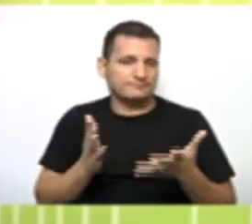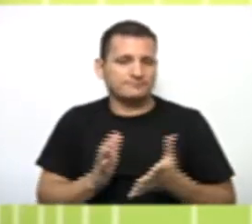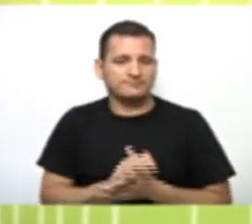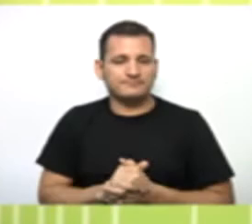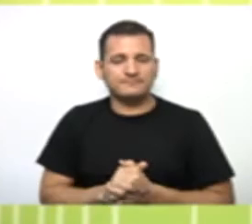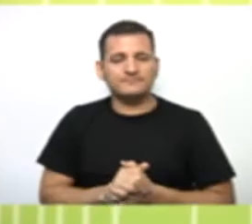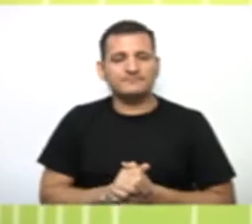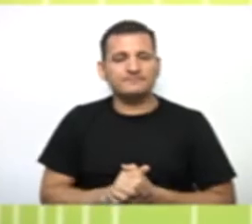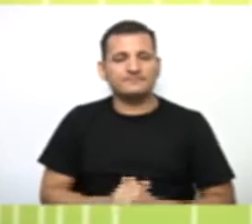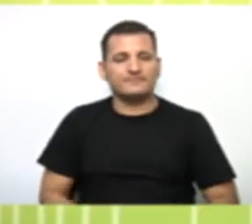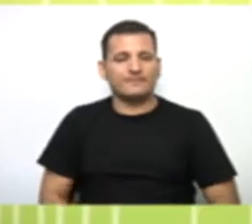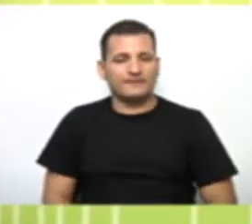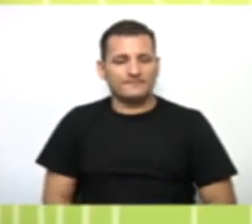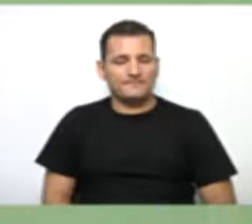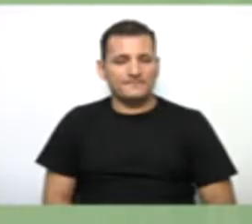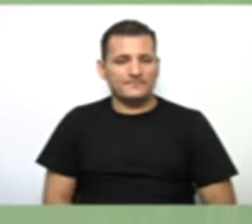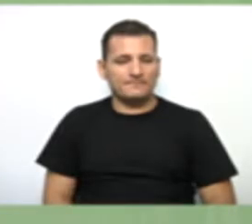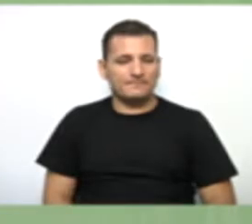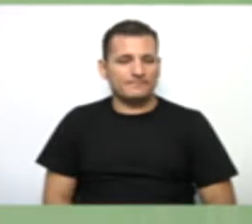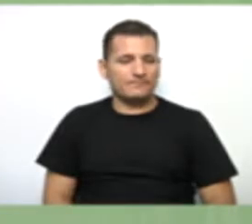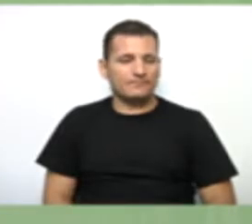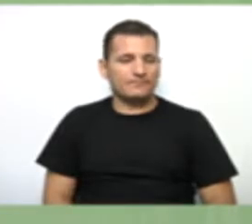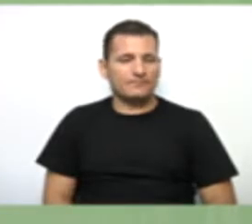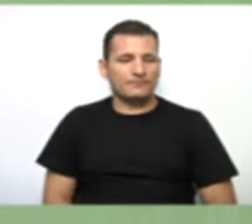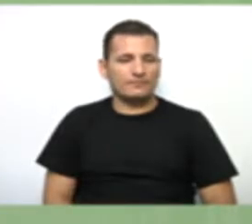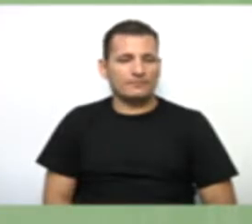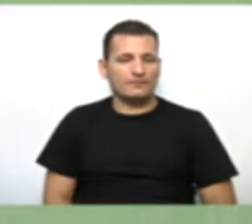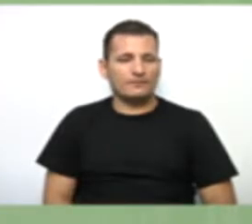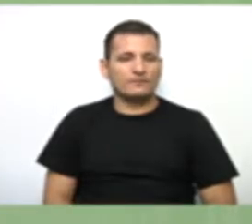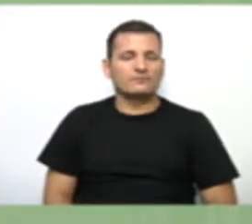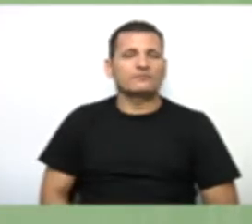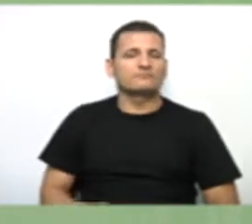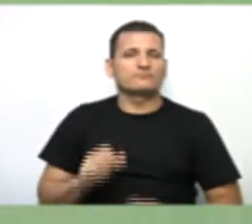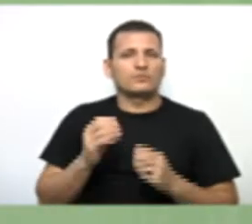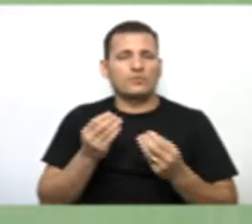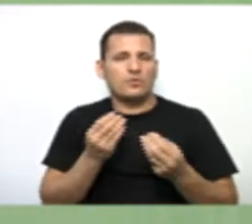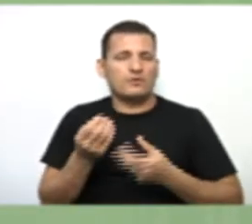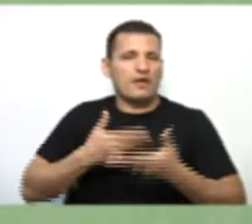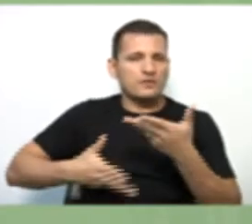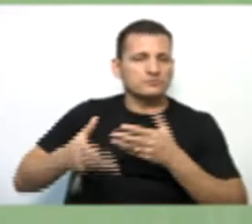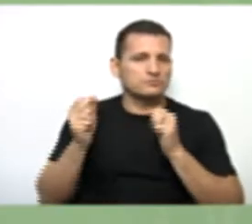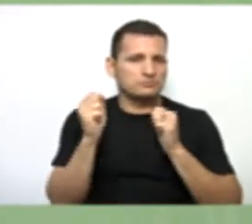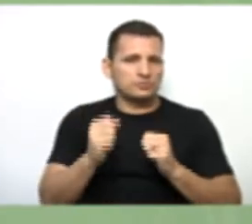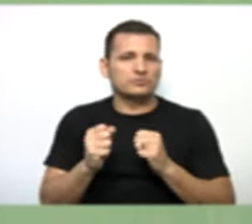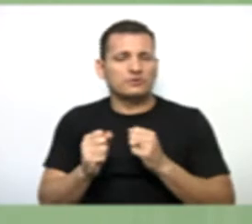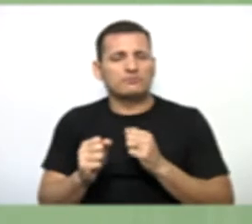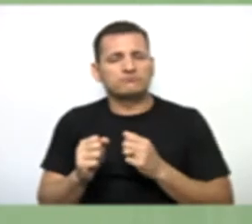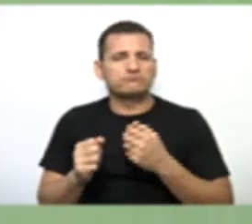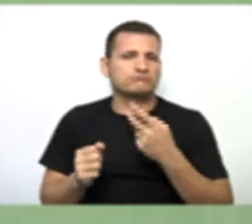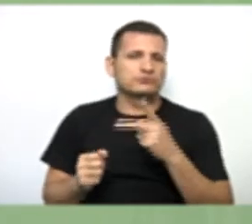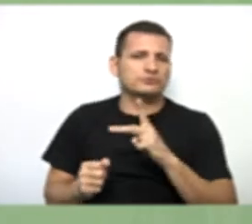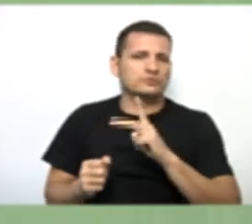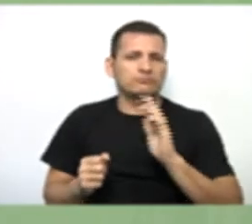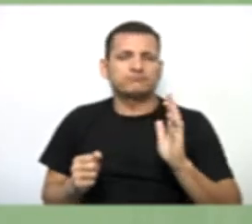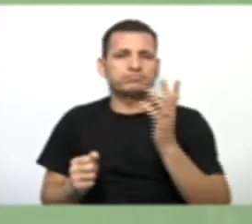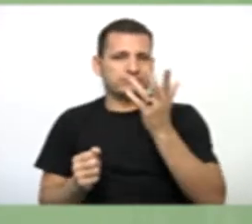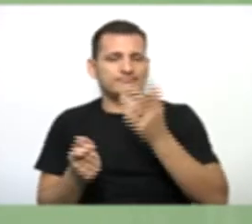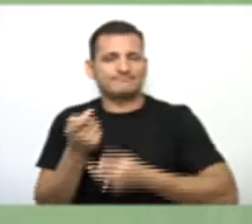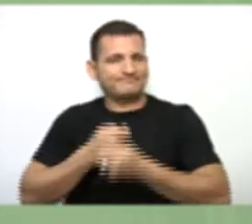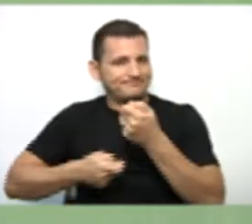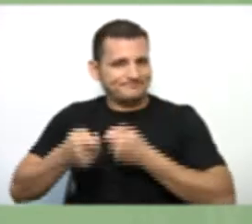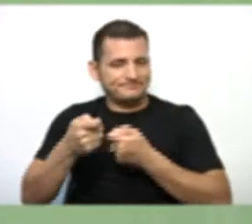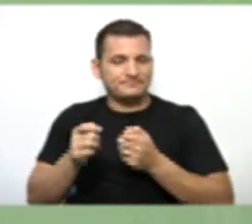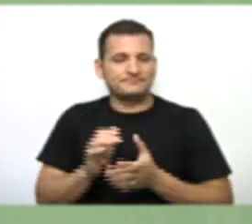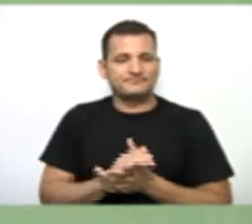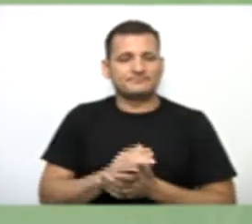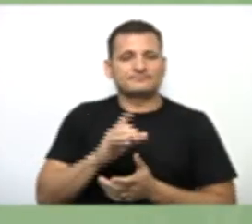isso, tá bom? Vamos lá, dando sequência aí. Relações de poder e seu impacto nas negociações. O Davis diz o seguinte: